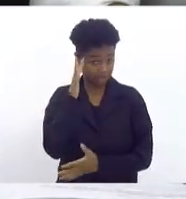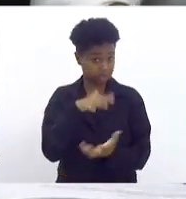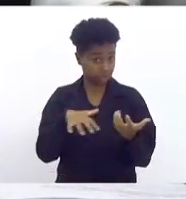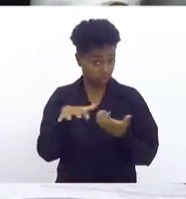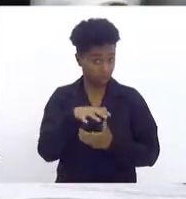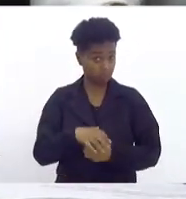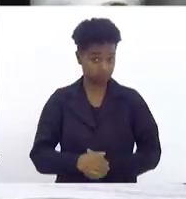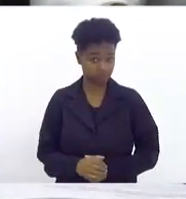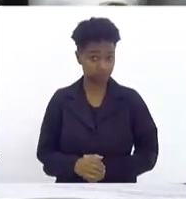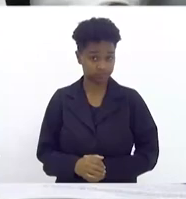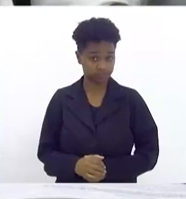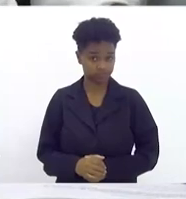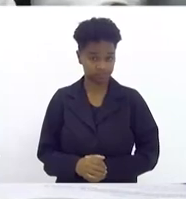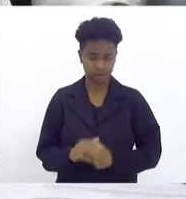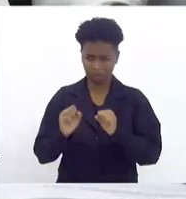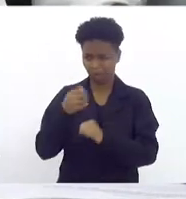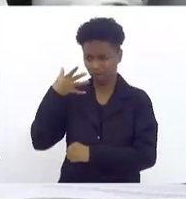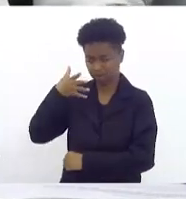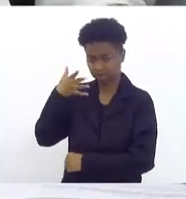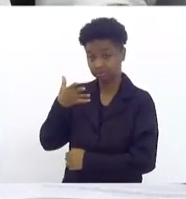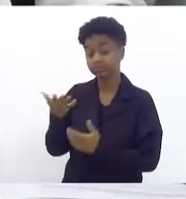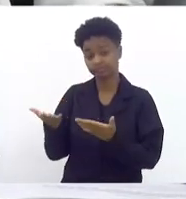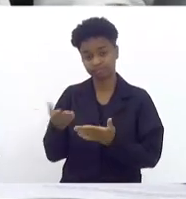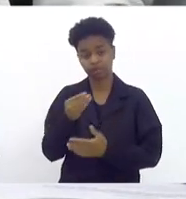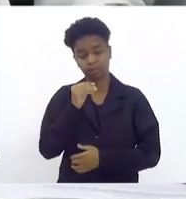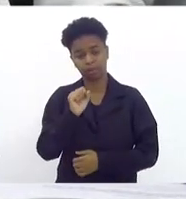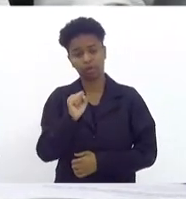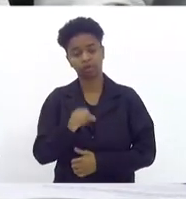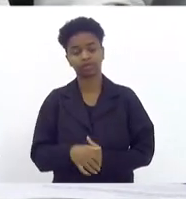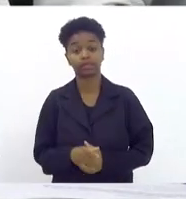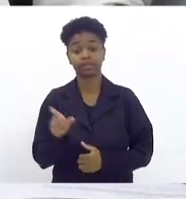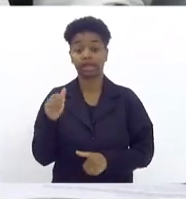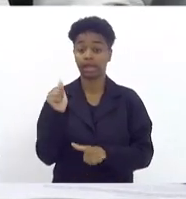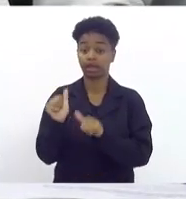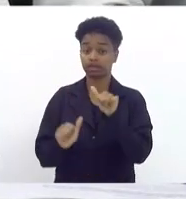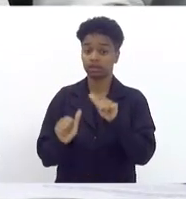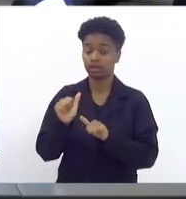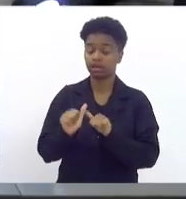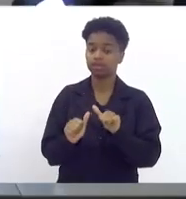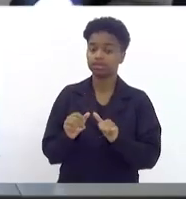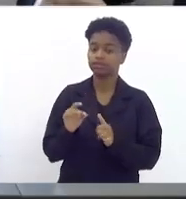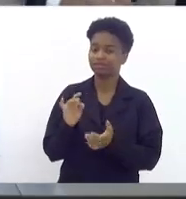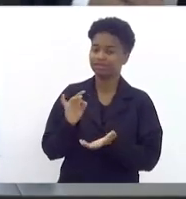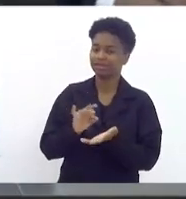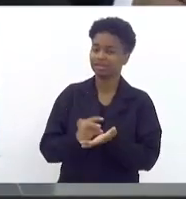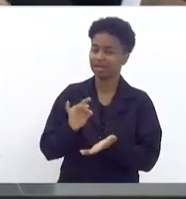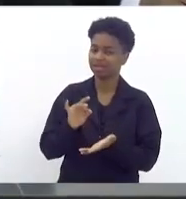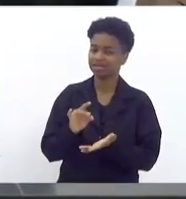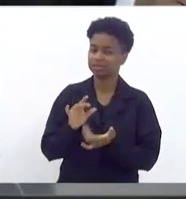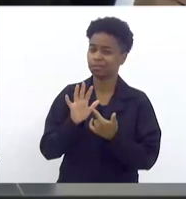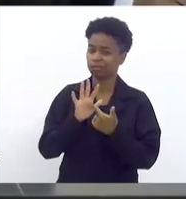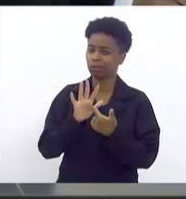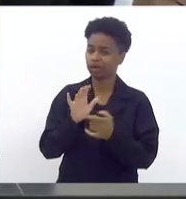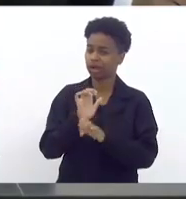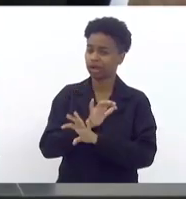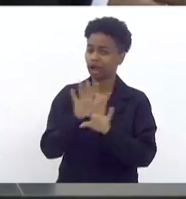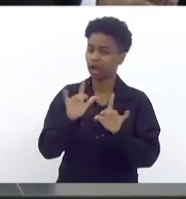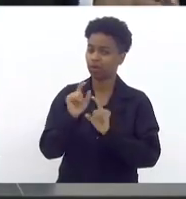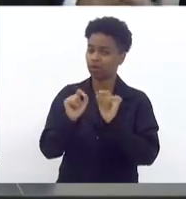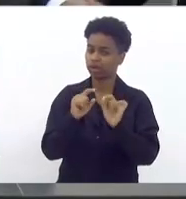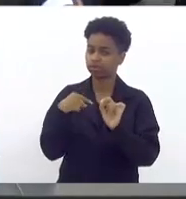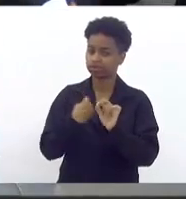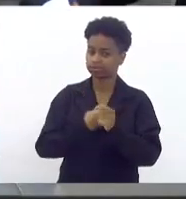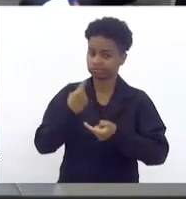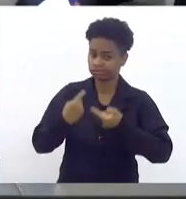Me permite uma parte? Claro. O Fernando traz aqui uma análise e aí, de fato, isso exemplifica bem o que a gente tem trabalhado aqui,